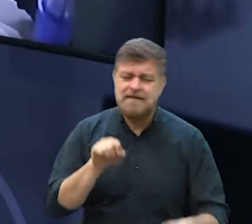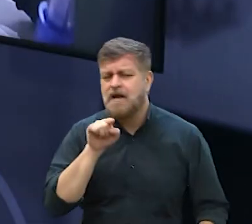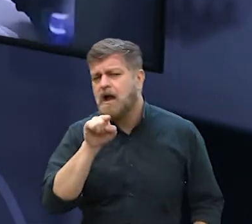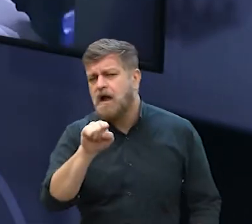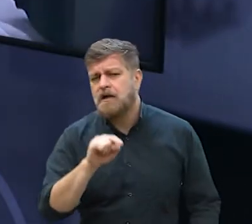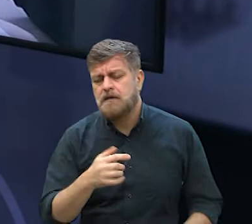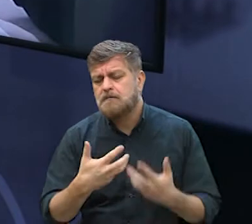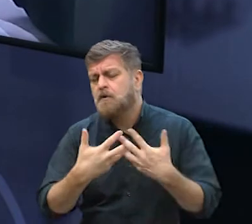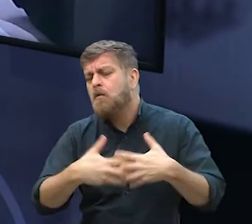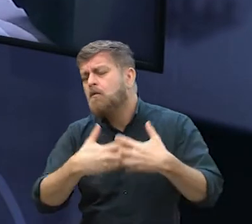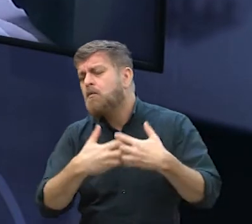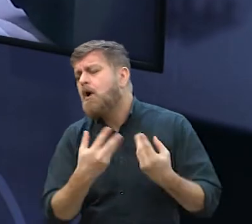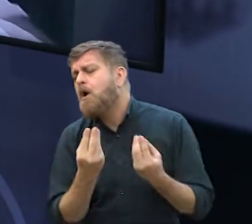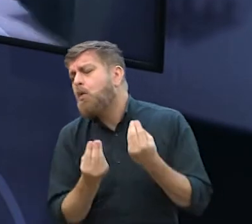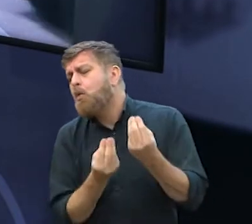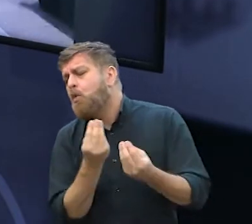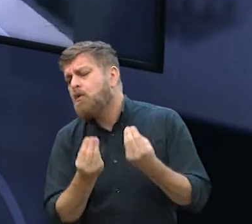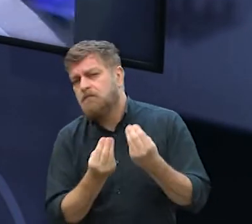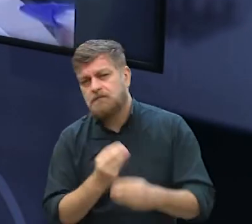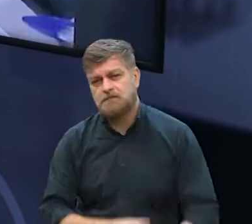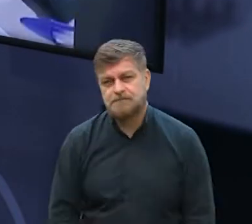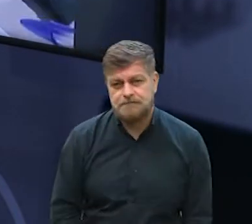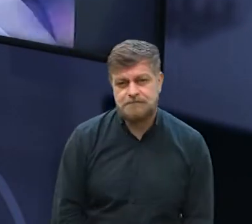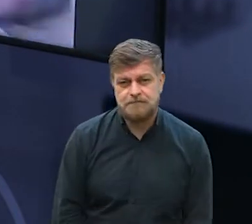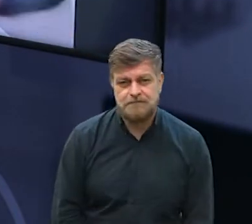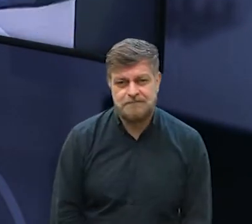é que elas funcionam na prática?